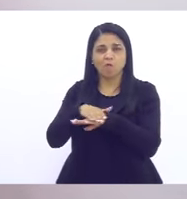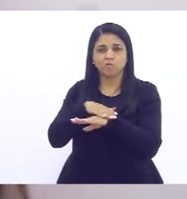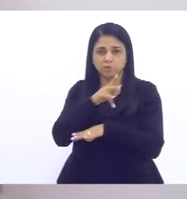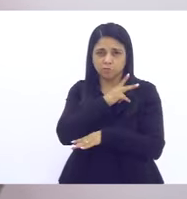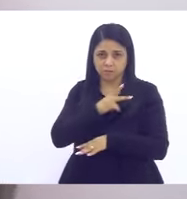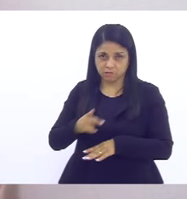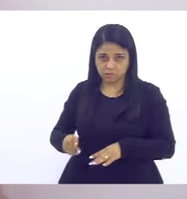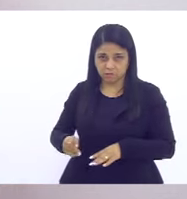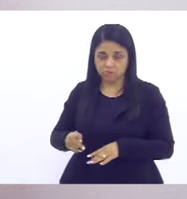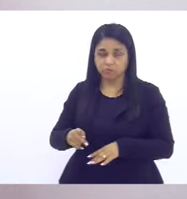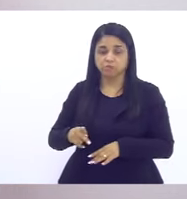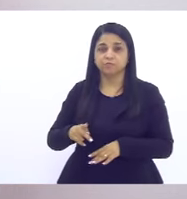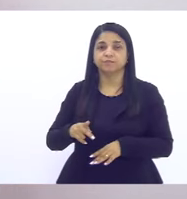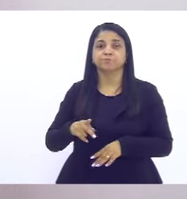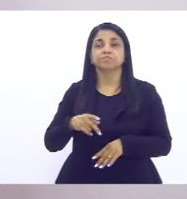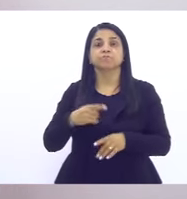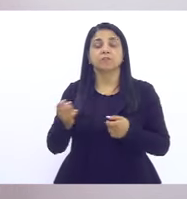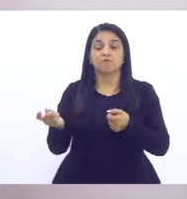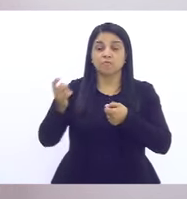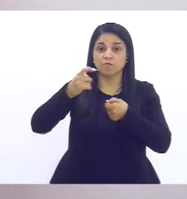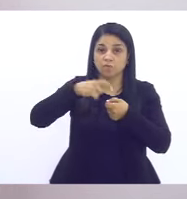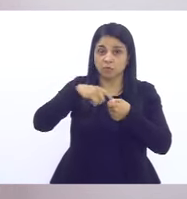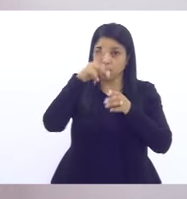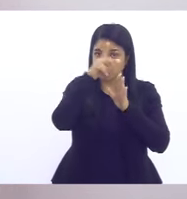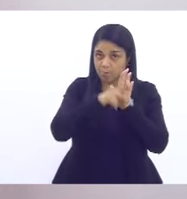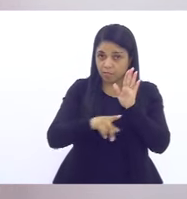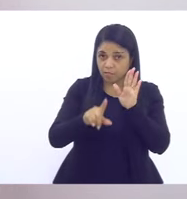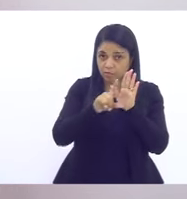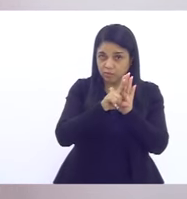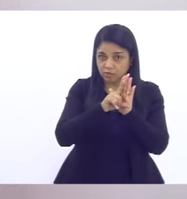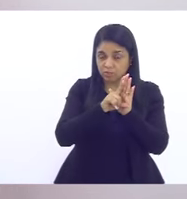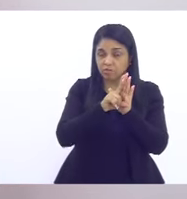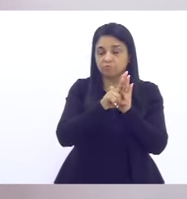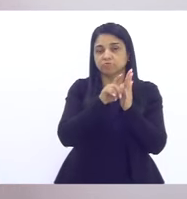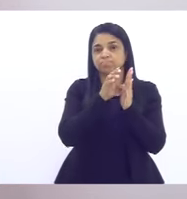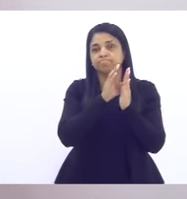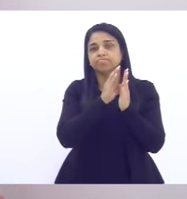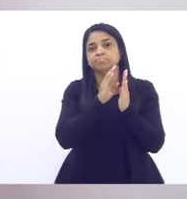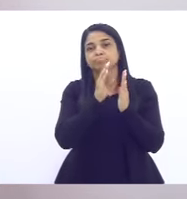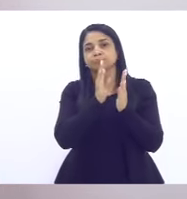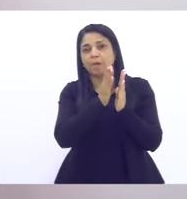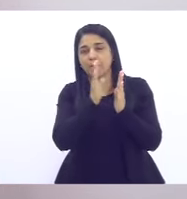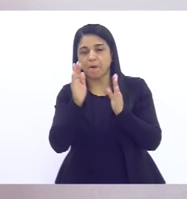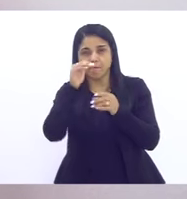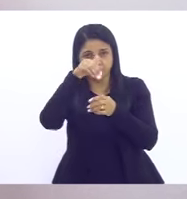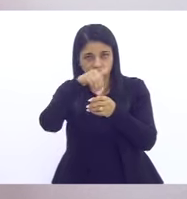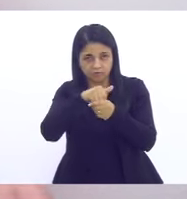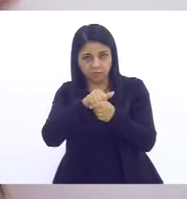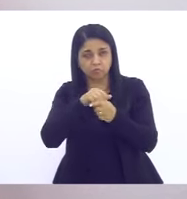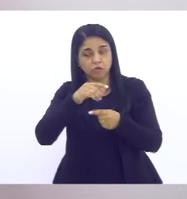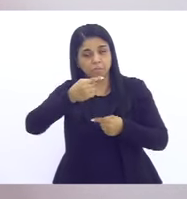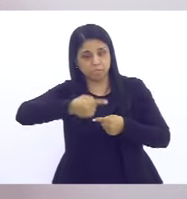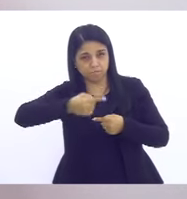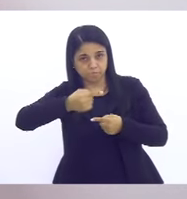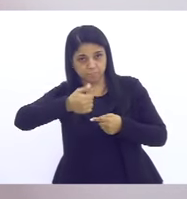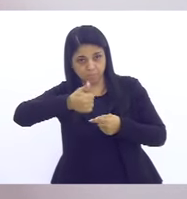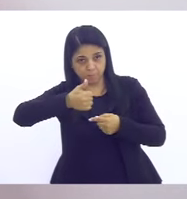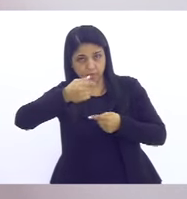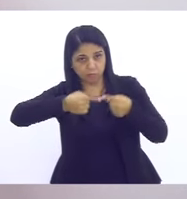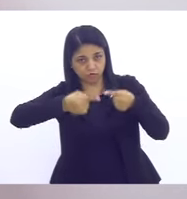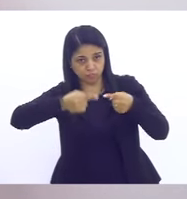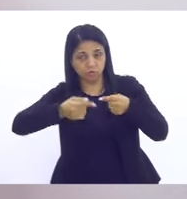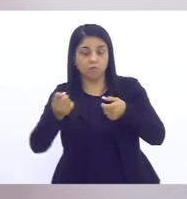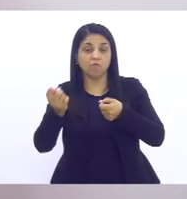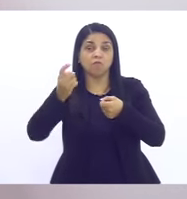gente retornar com esse projeto para a ordem do dia. Ele já esteve, não é, em primeira discussão, para que ele volte em